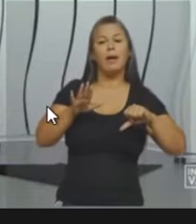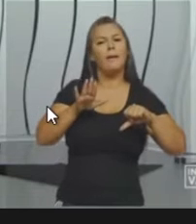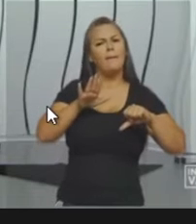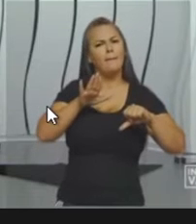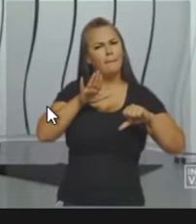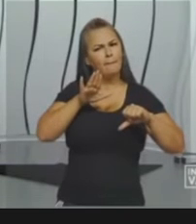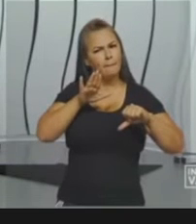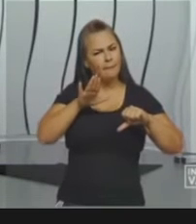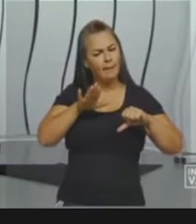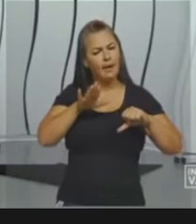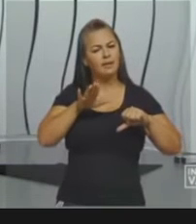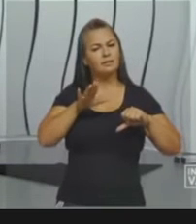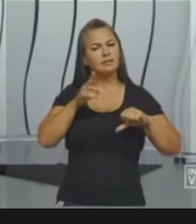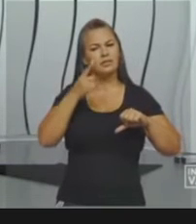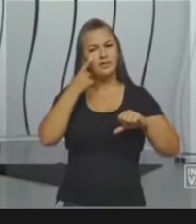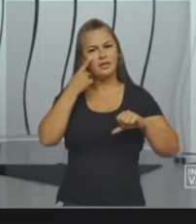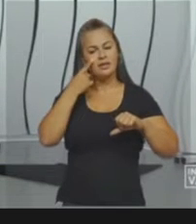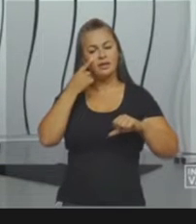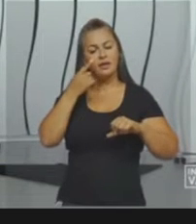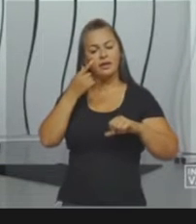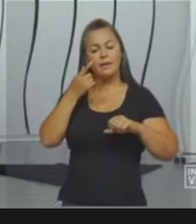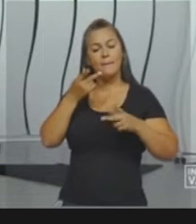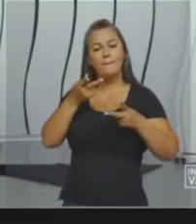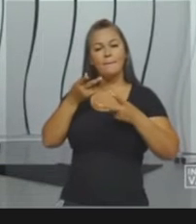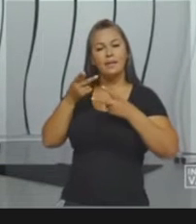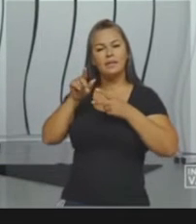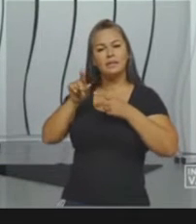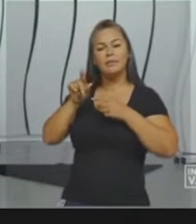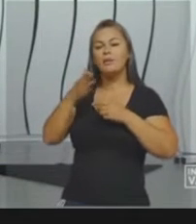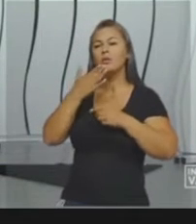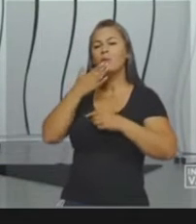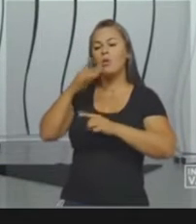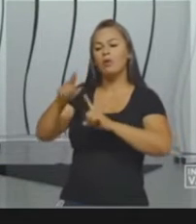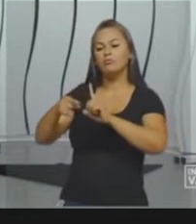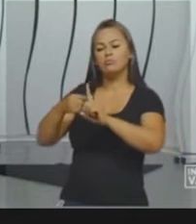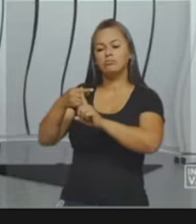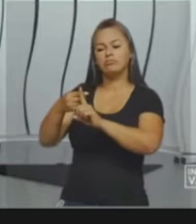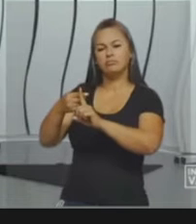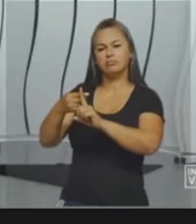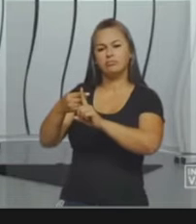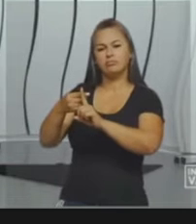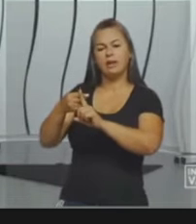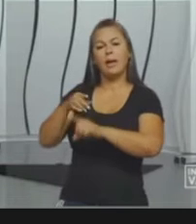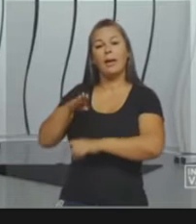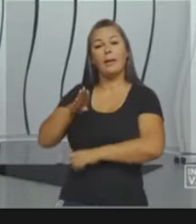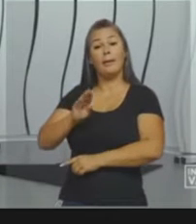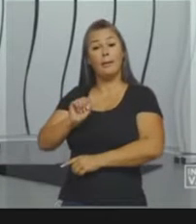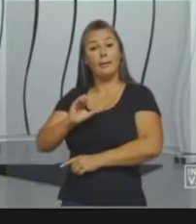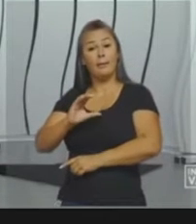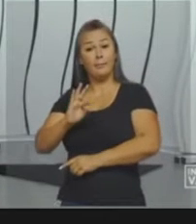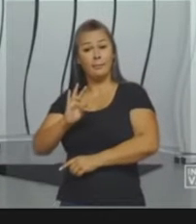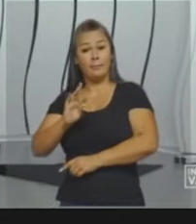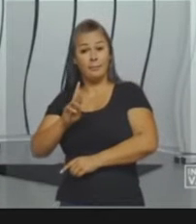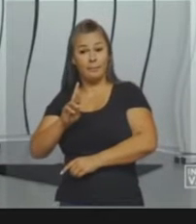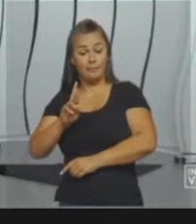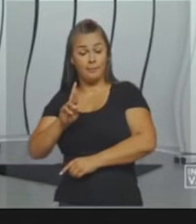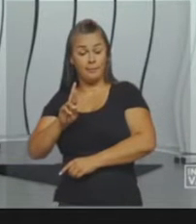importância boa. As bactérias são úteis na produção de medicamentos, isso mesmo. Existem várias pessoas